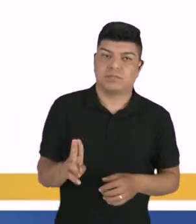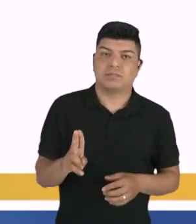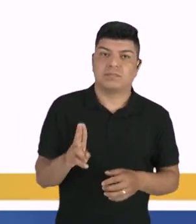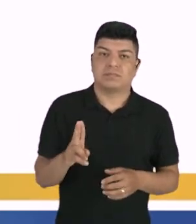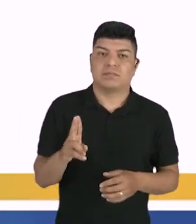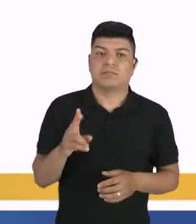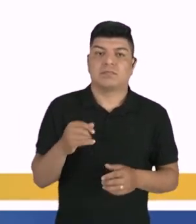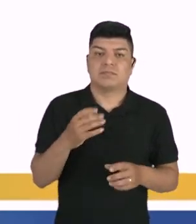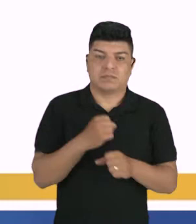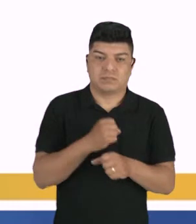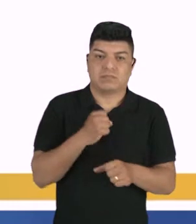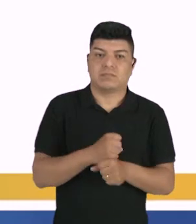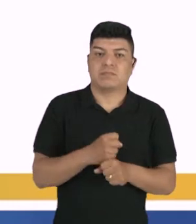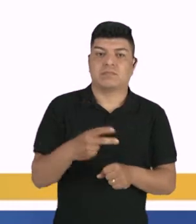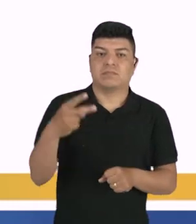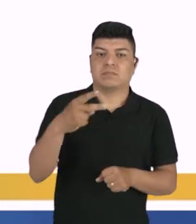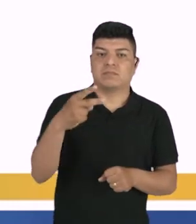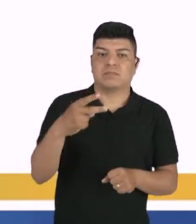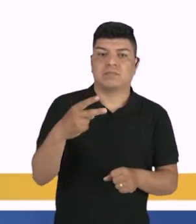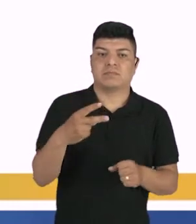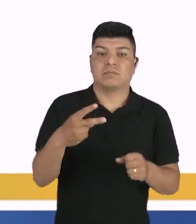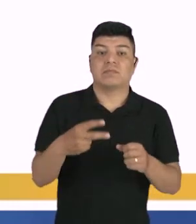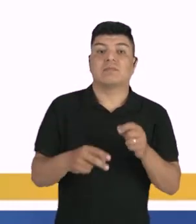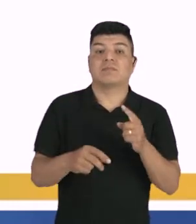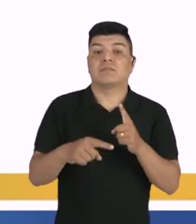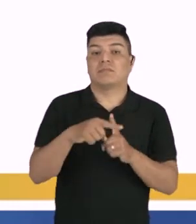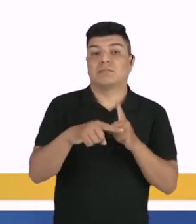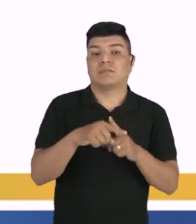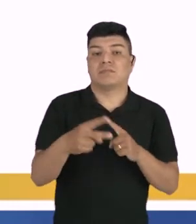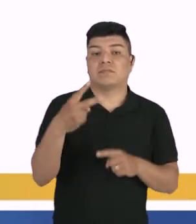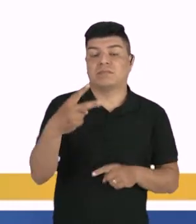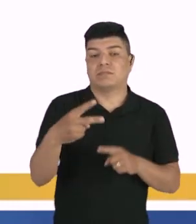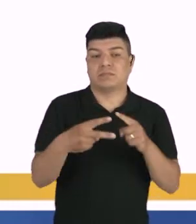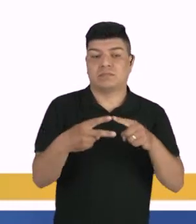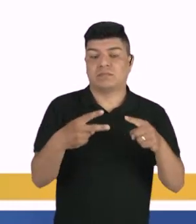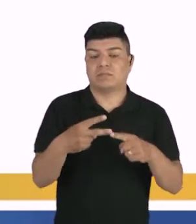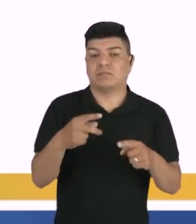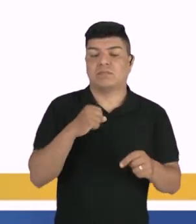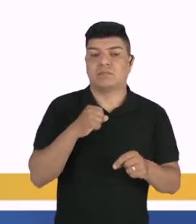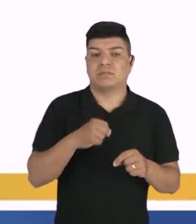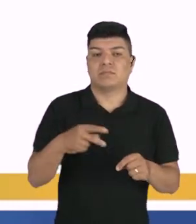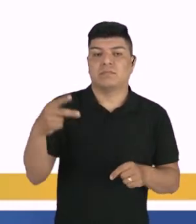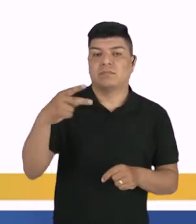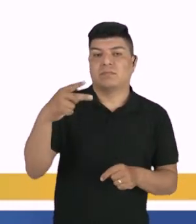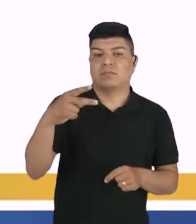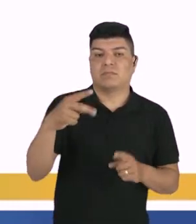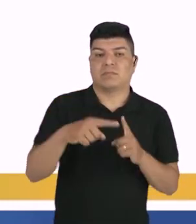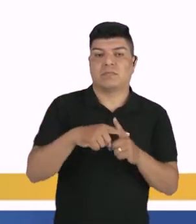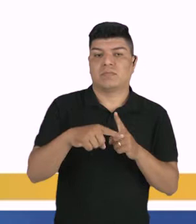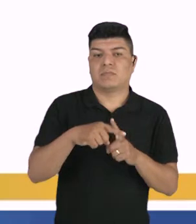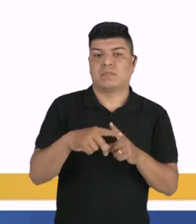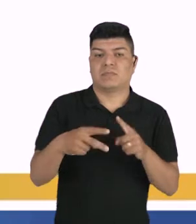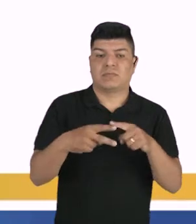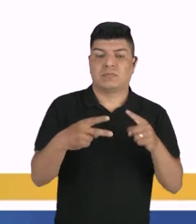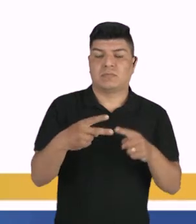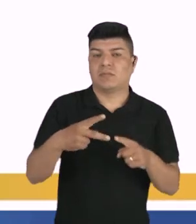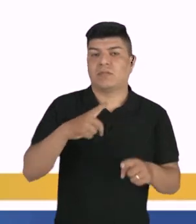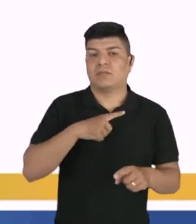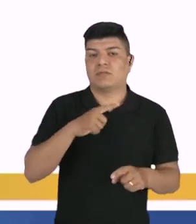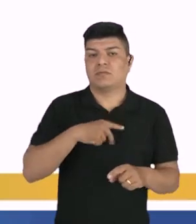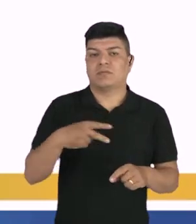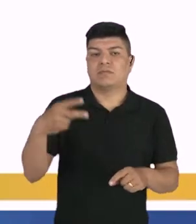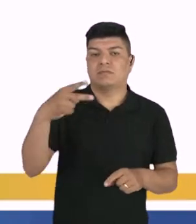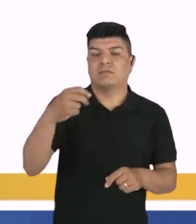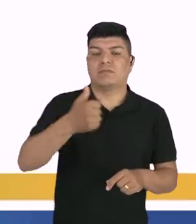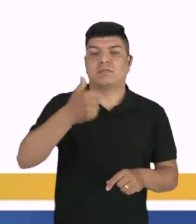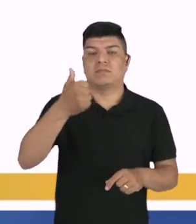para o cálculo do quadrado da soma de dois termos. O que essa fórmula está me dizendo? Que o quadrado da soma de dois termos é o